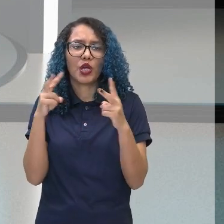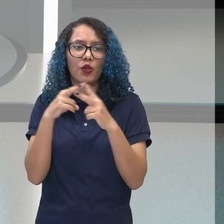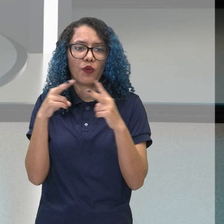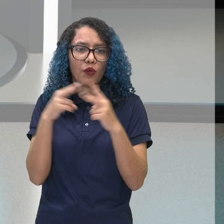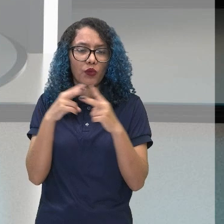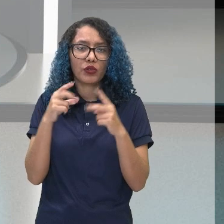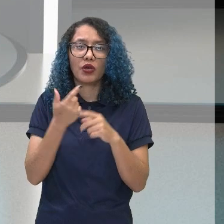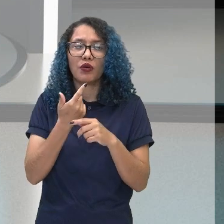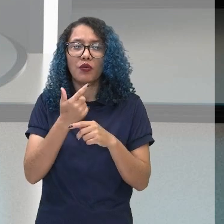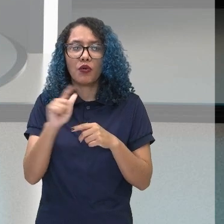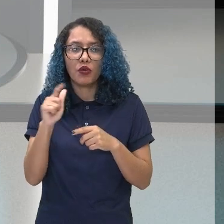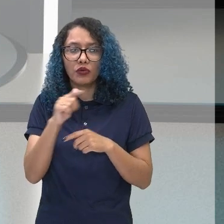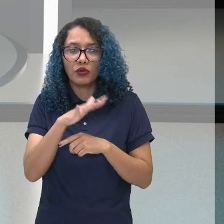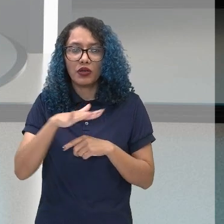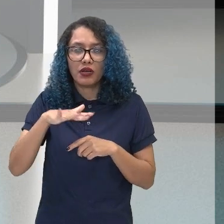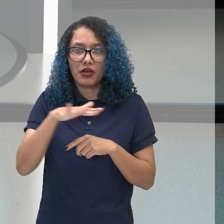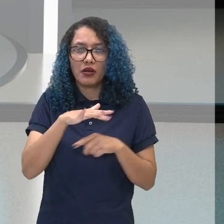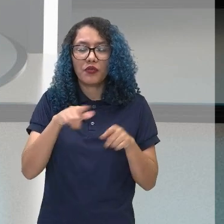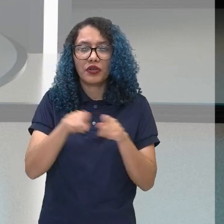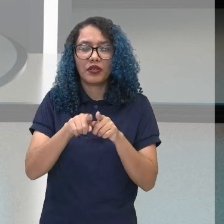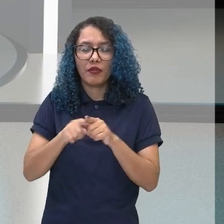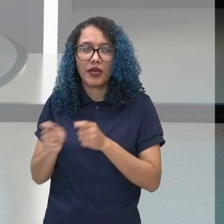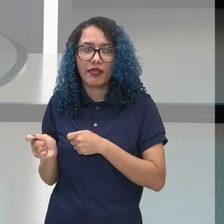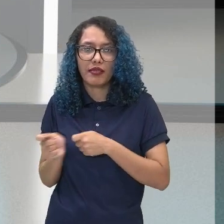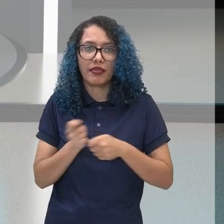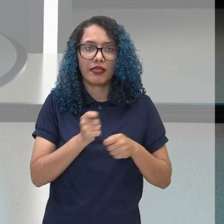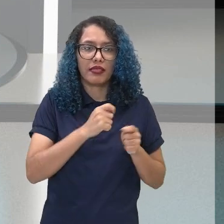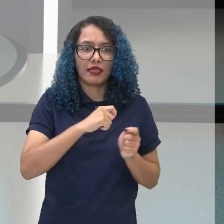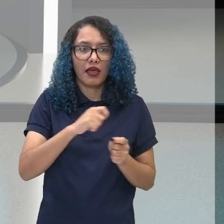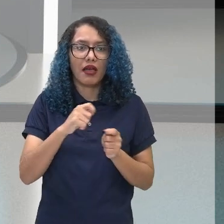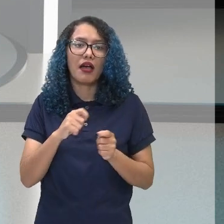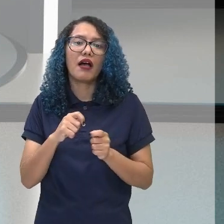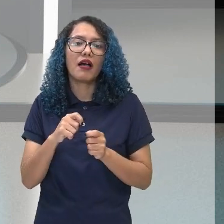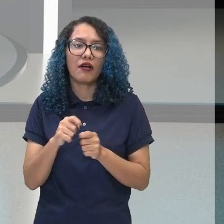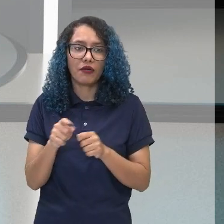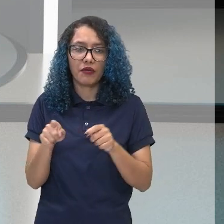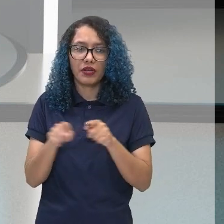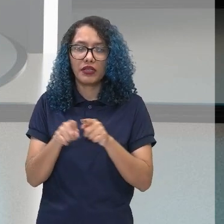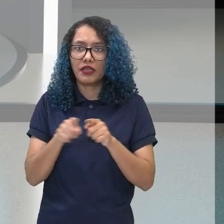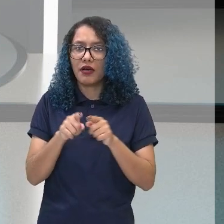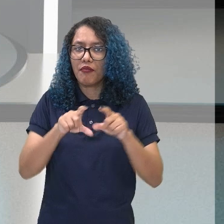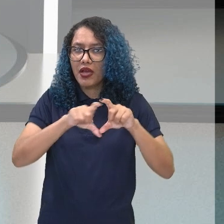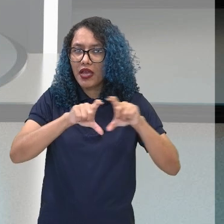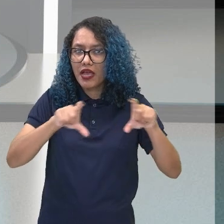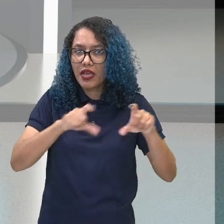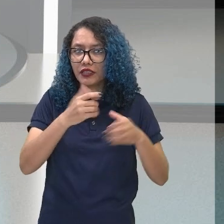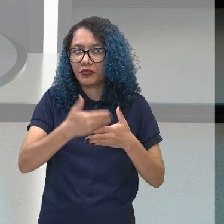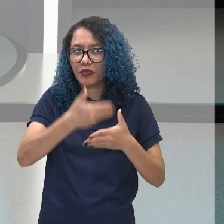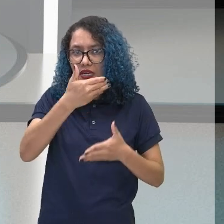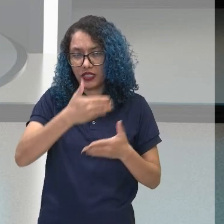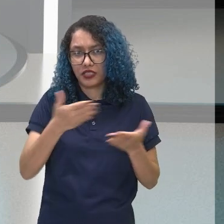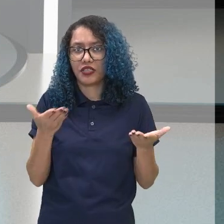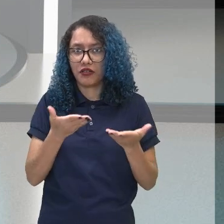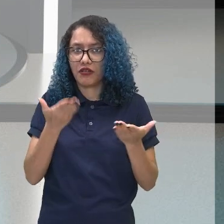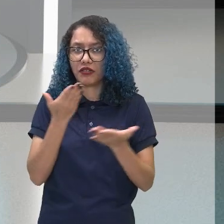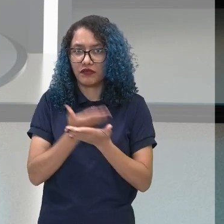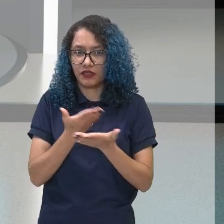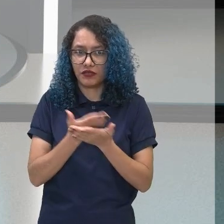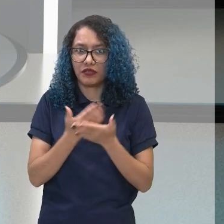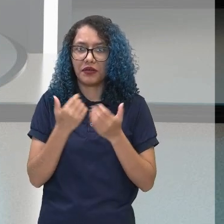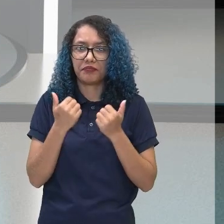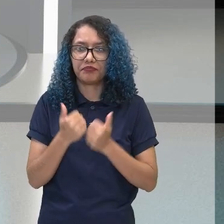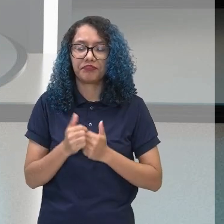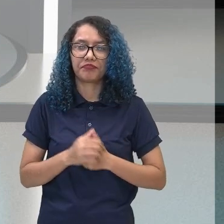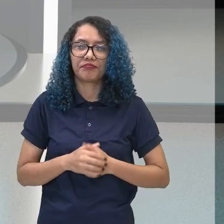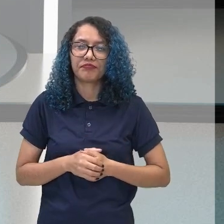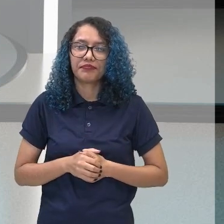taco e os esportes de rede e parede, que é aquele que aparece lá do outro lado, que nós vamos tratar nesta aula,